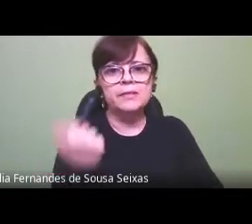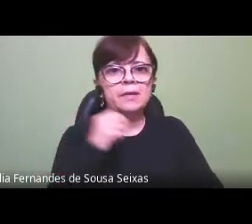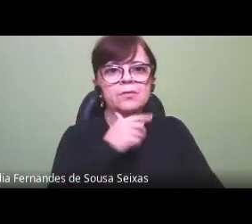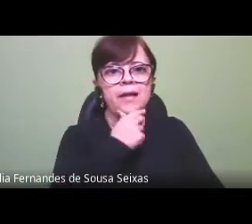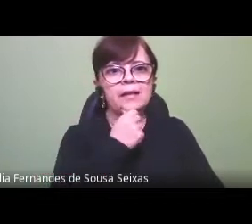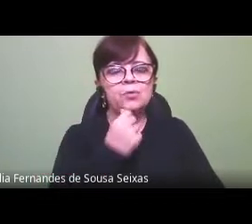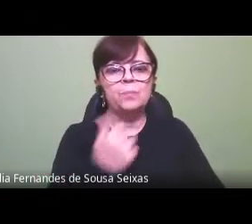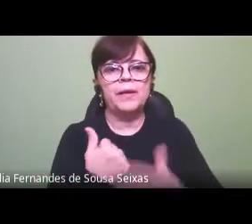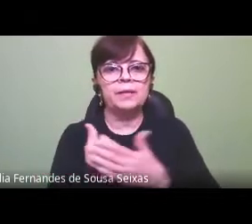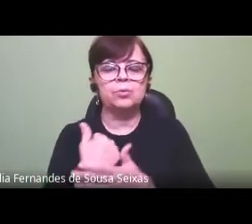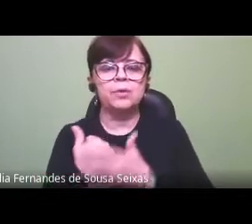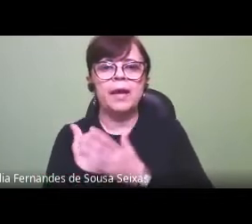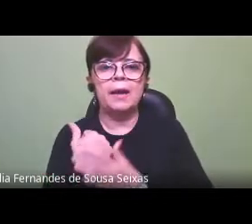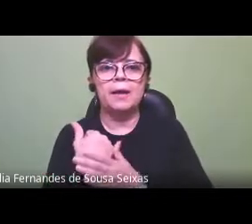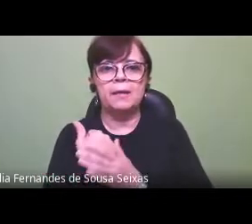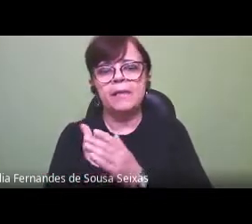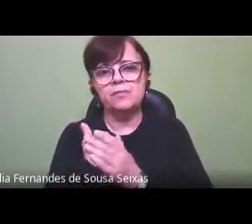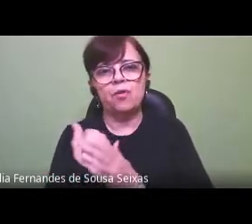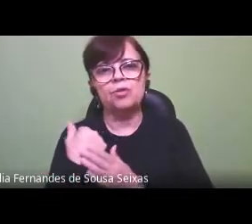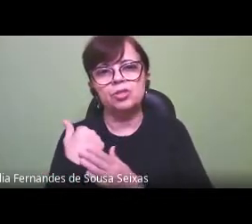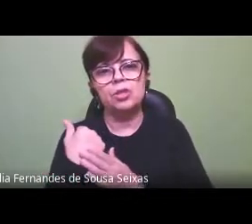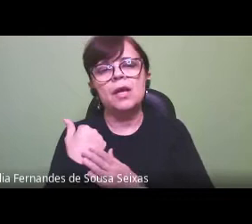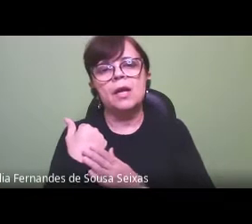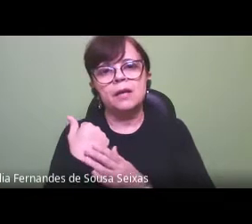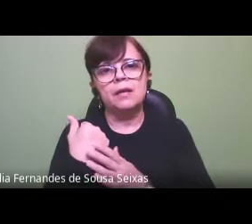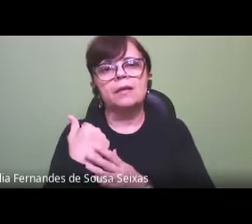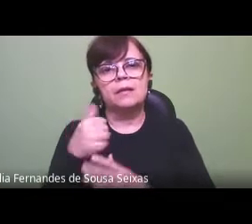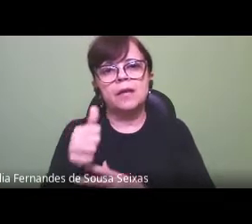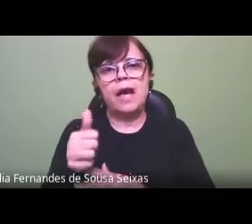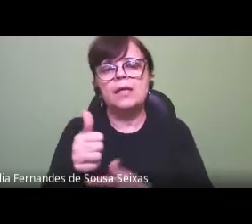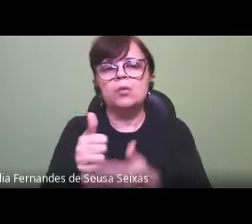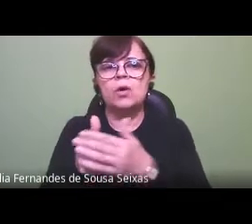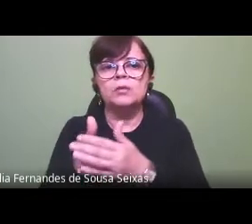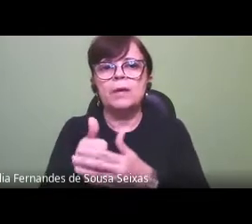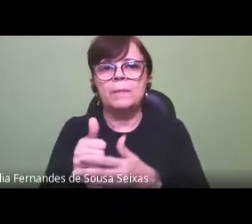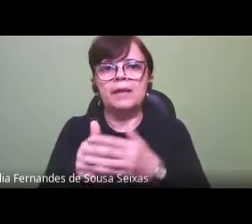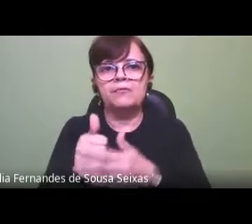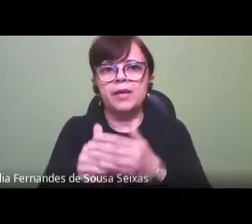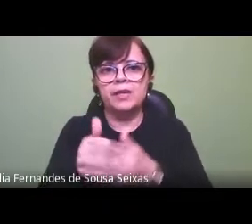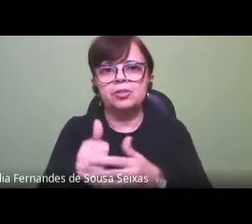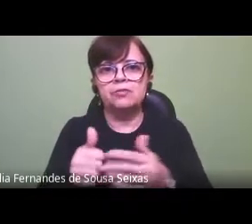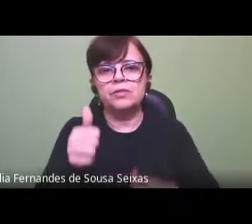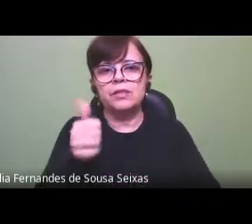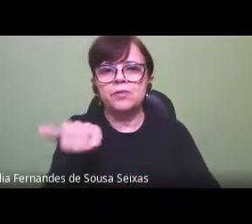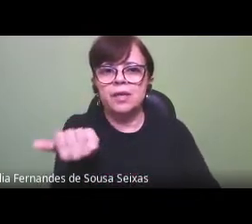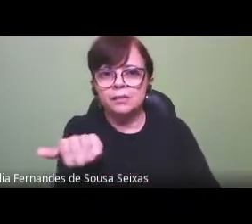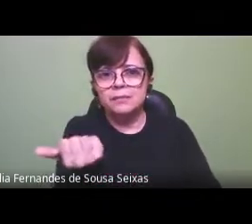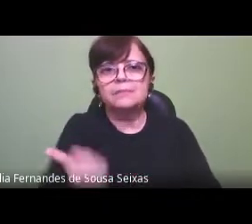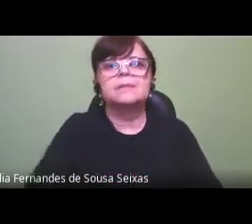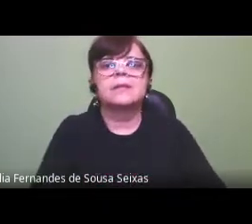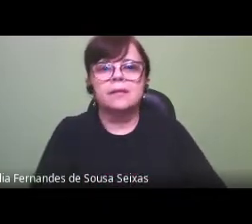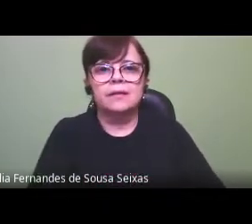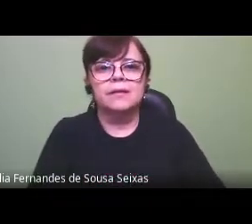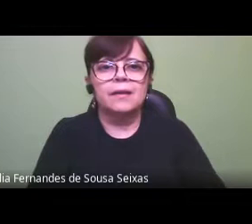conforme o desenho está ali. O preto é mais forte. Ah, e quando é para frente, vocês